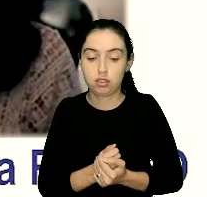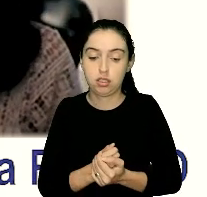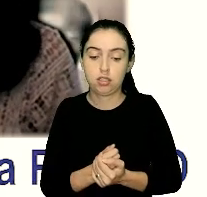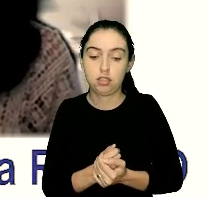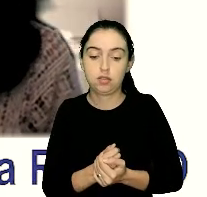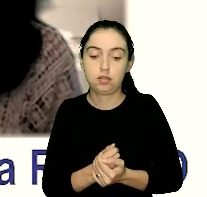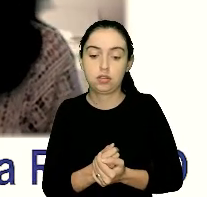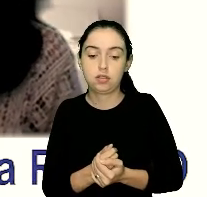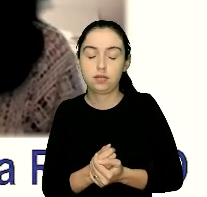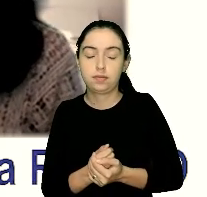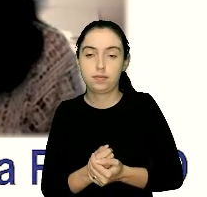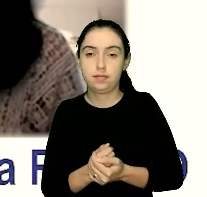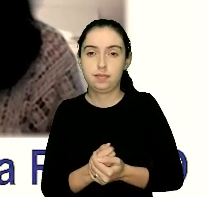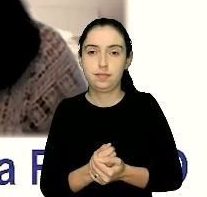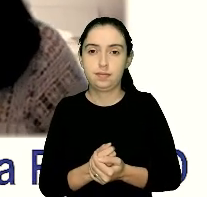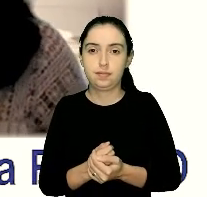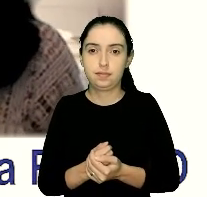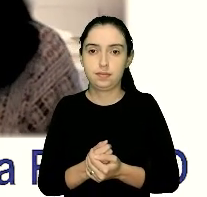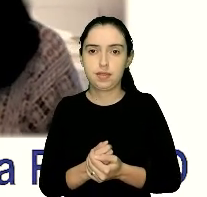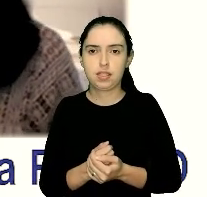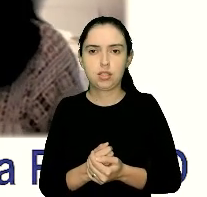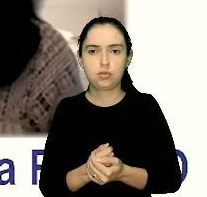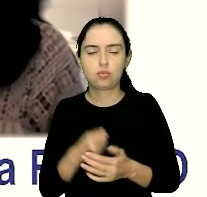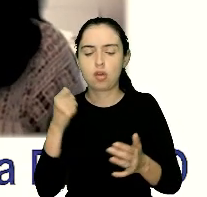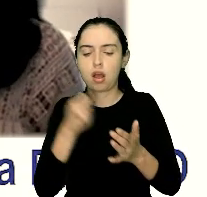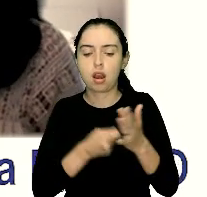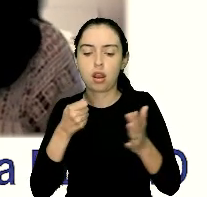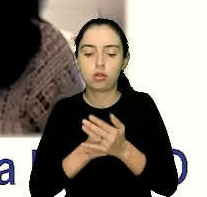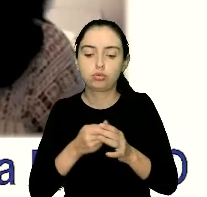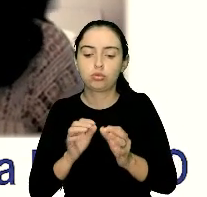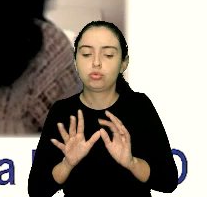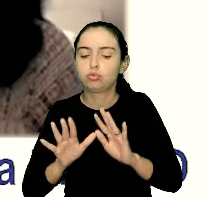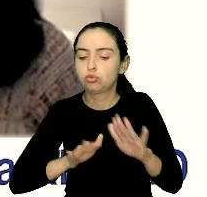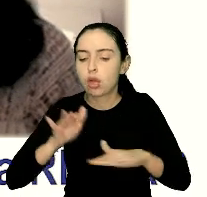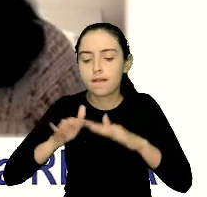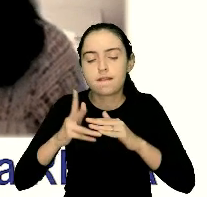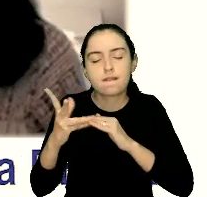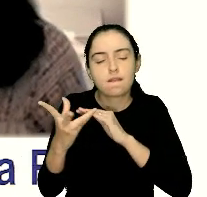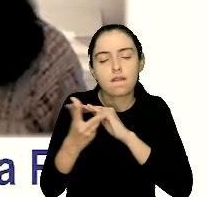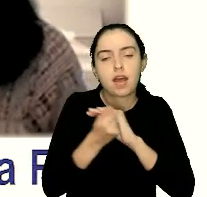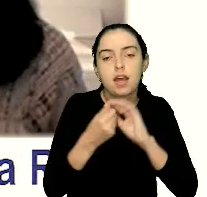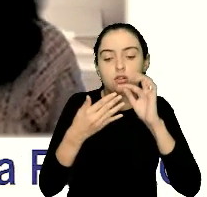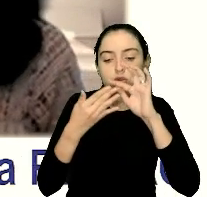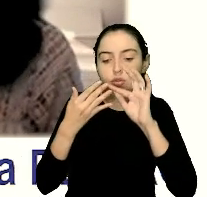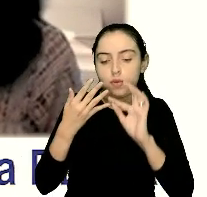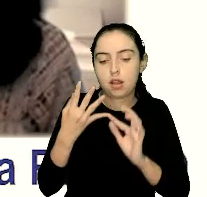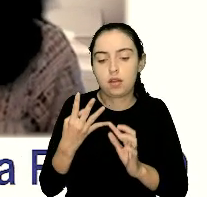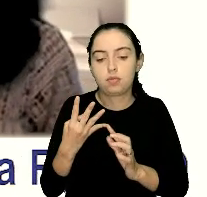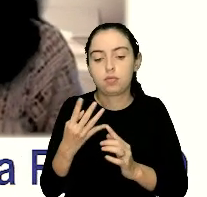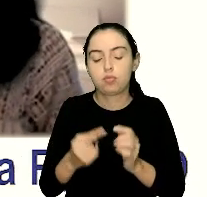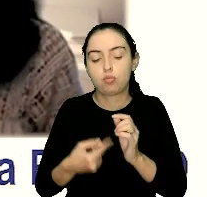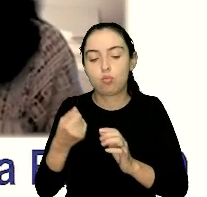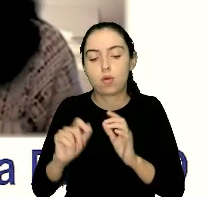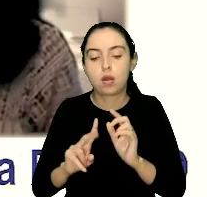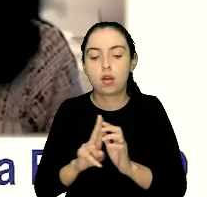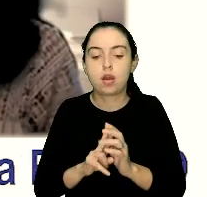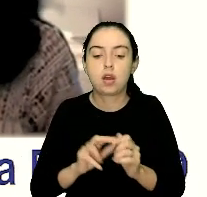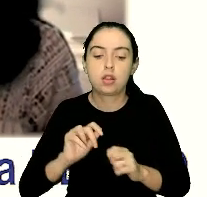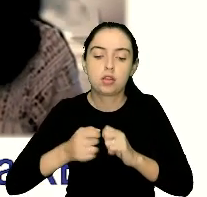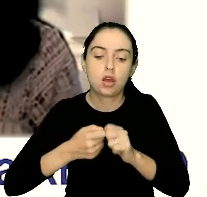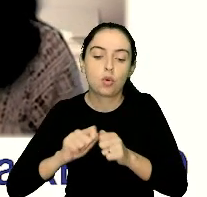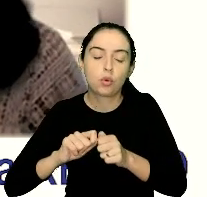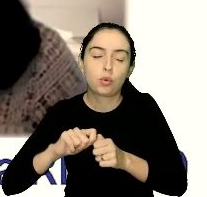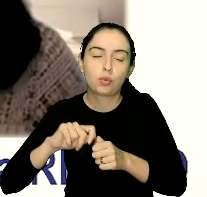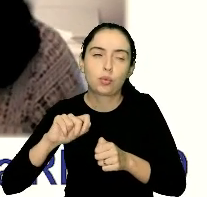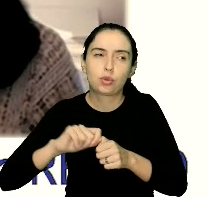resiliência, locus de controle, entre tantos. É uma das organizadoras da coletânea série Saúde